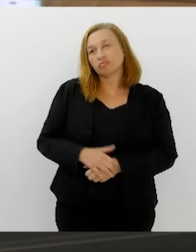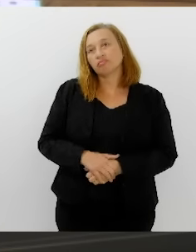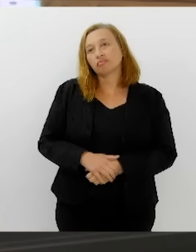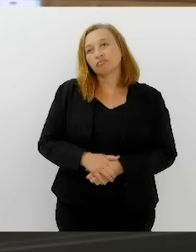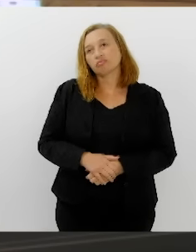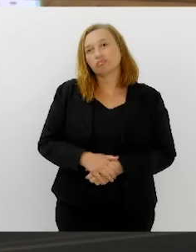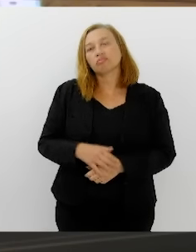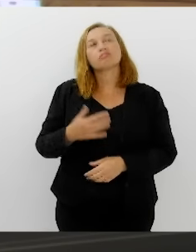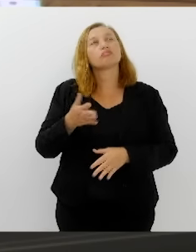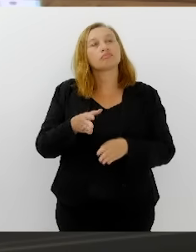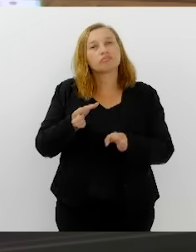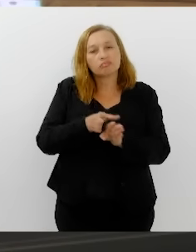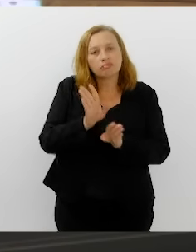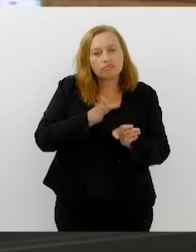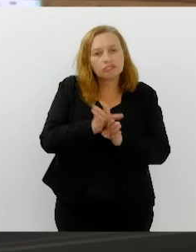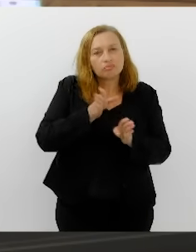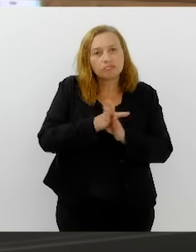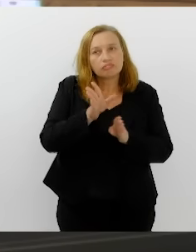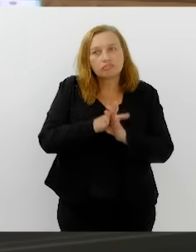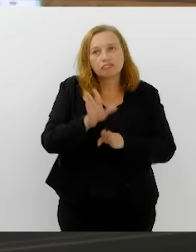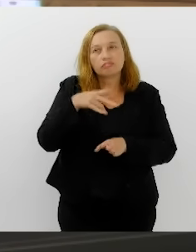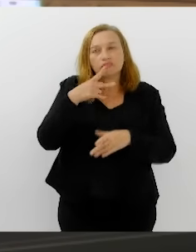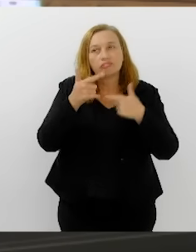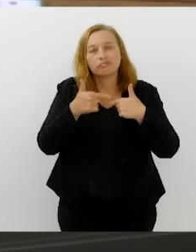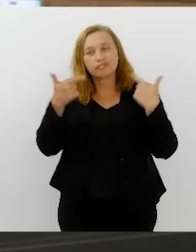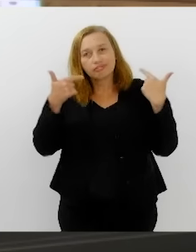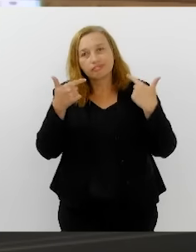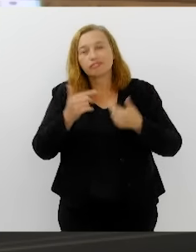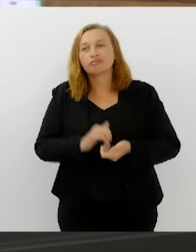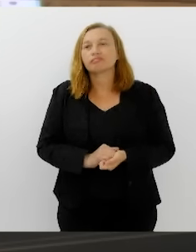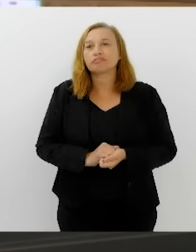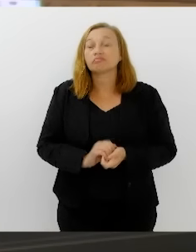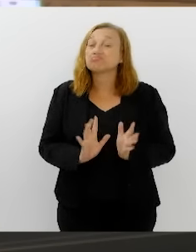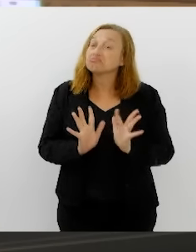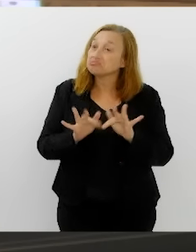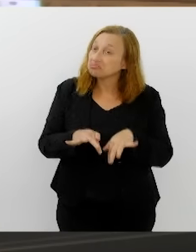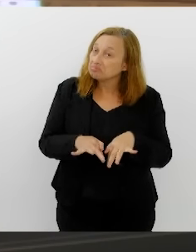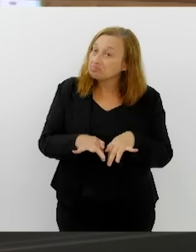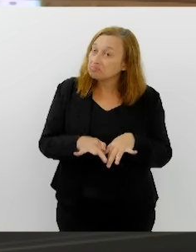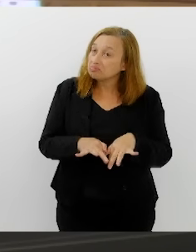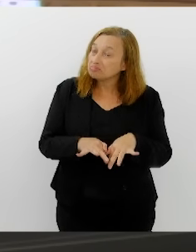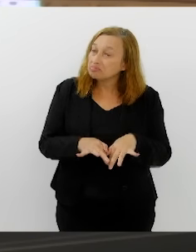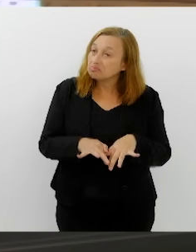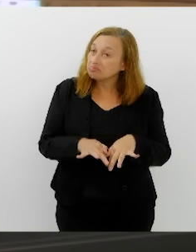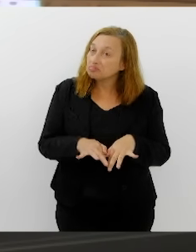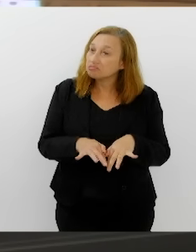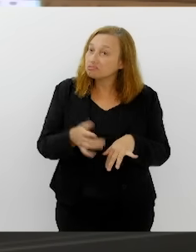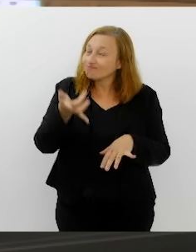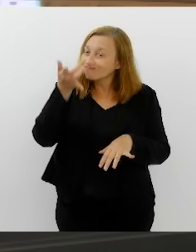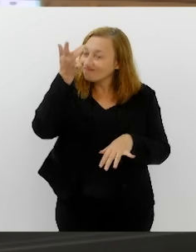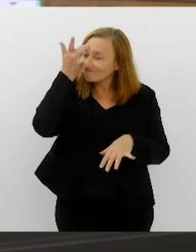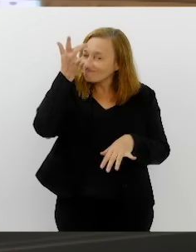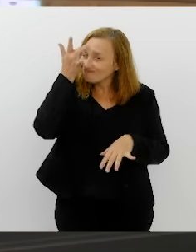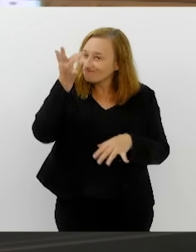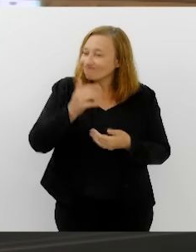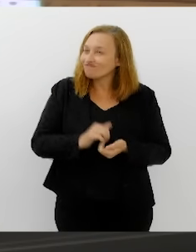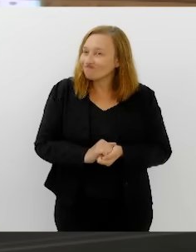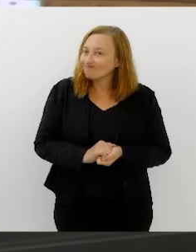ali orientava, e ali falava, e ali sorria. E ao final, guardei bem isso, quando nós